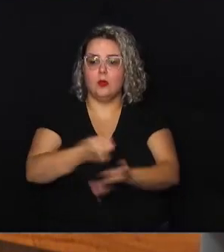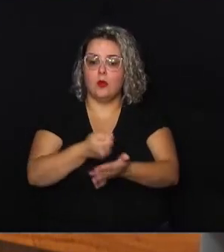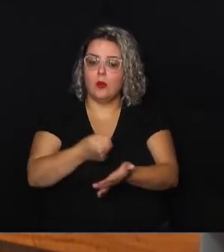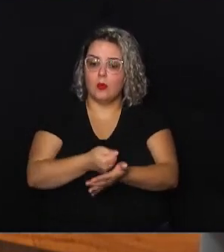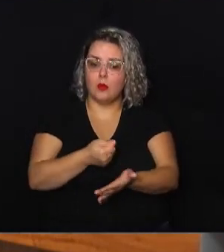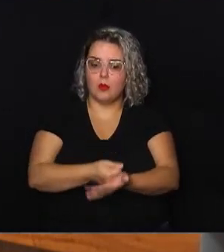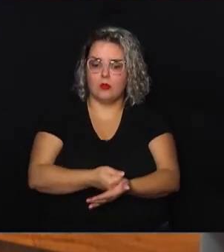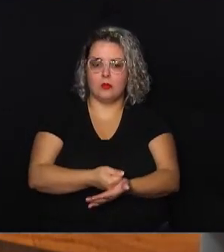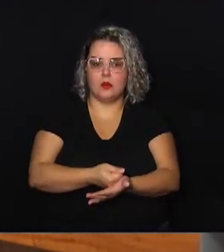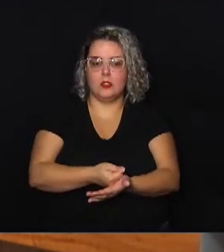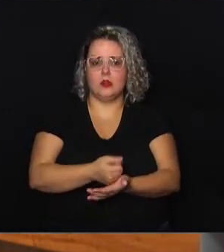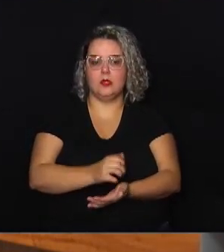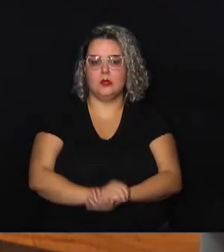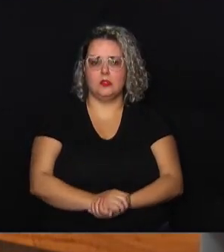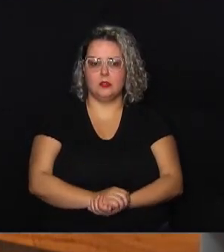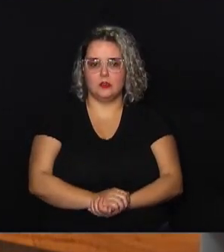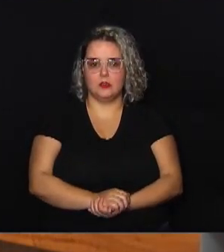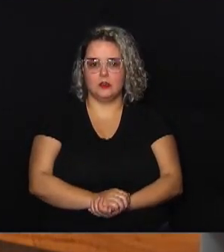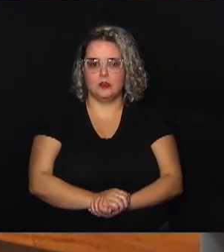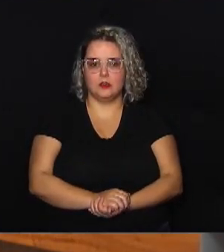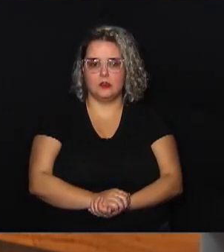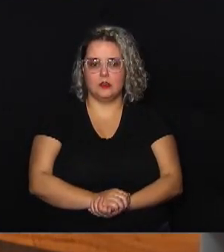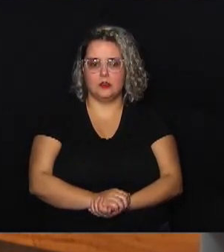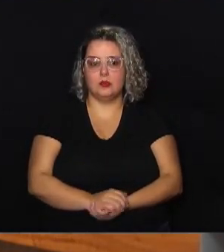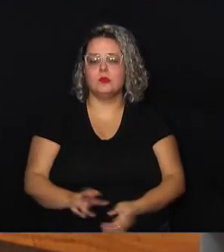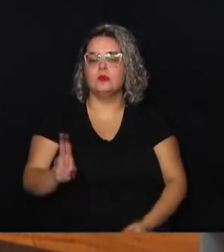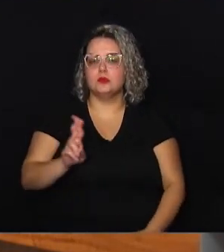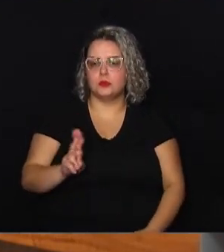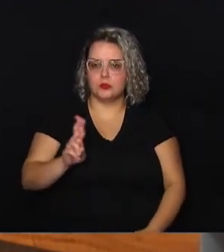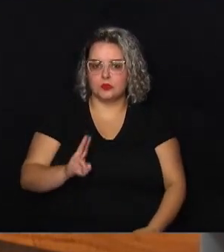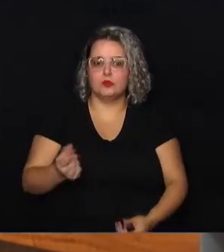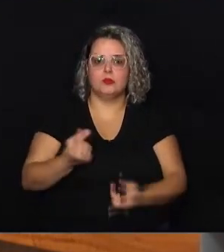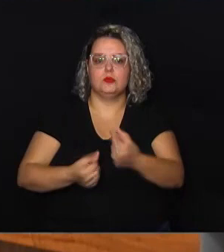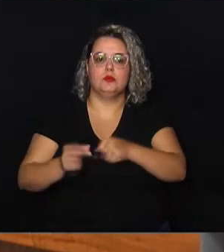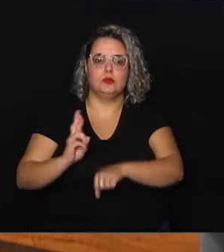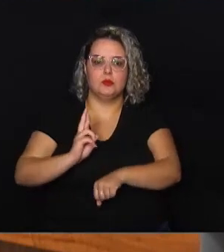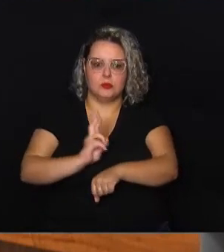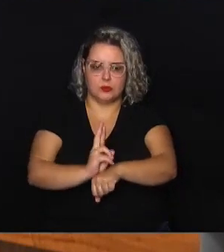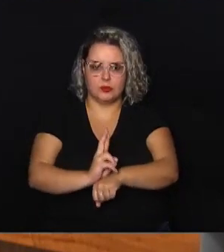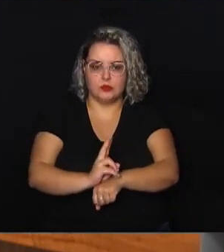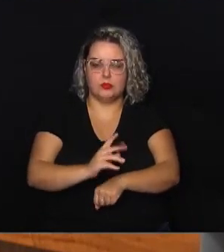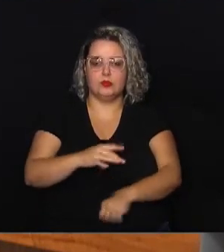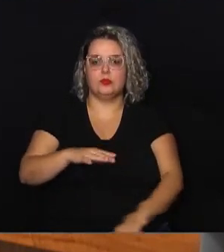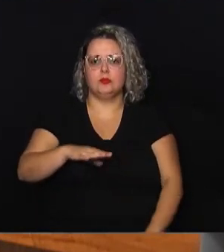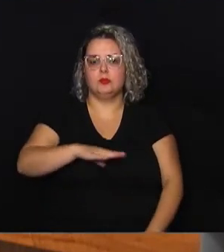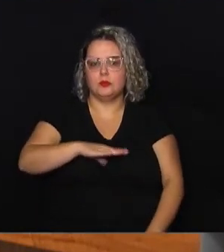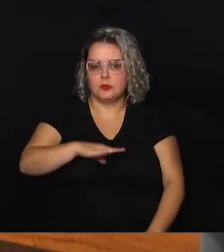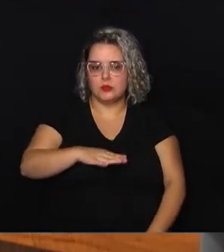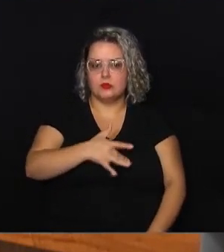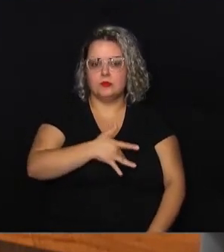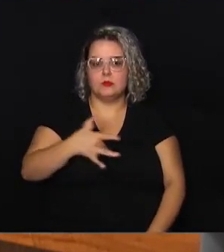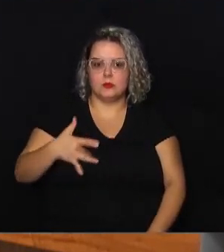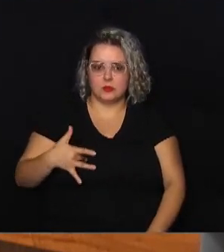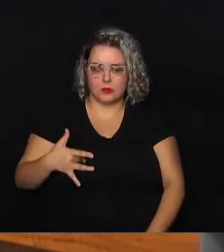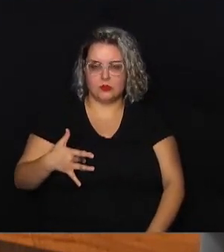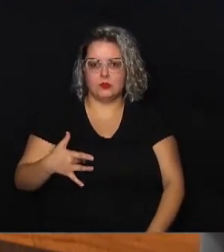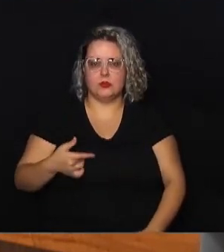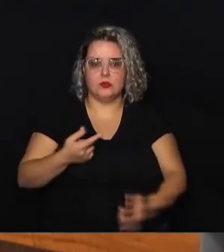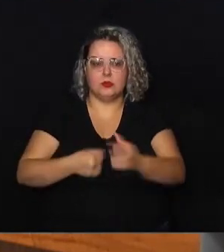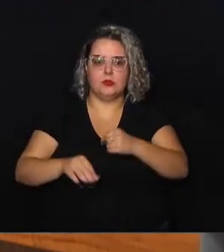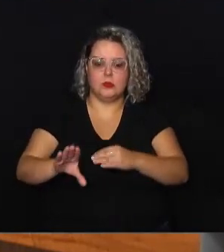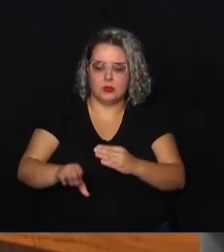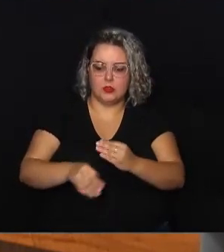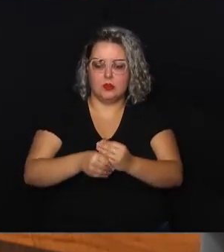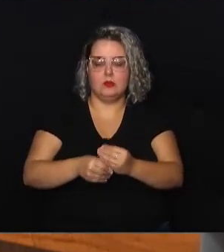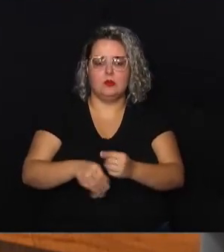obrigatoriamente aplicado com recursos do município à saúde. No caso da emenda constitucional